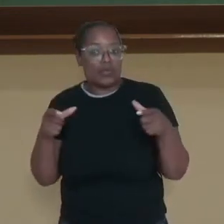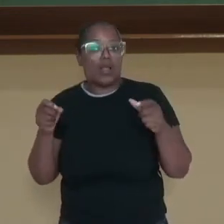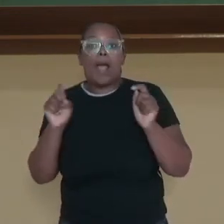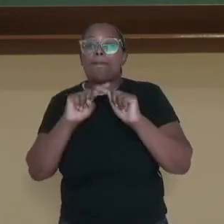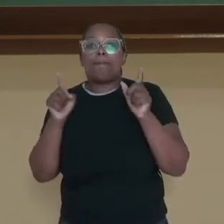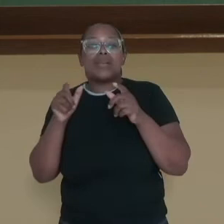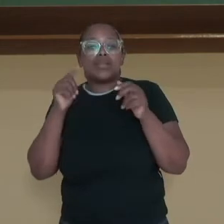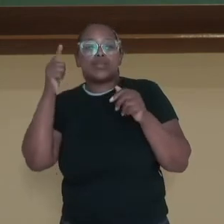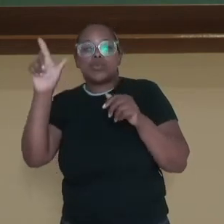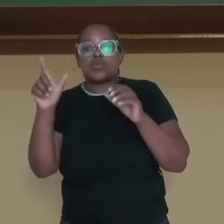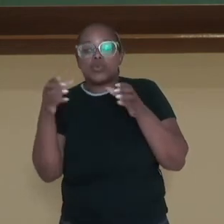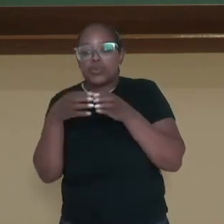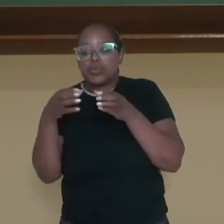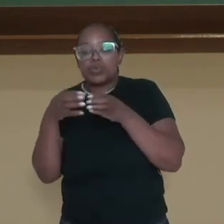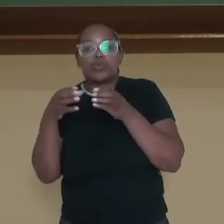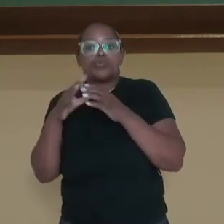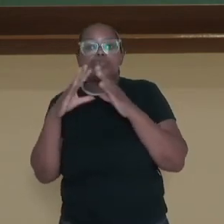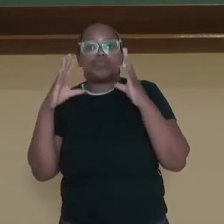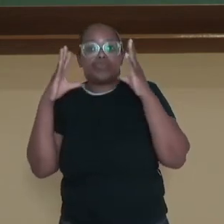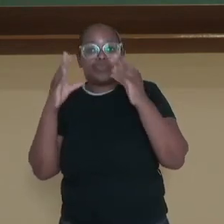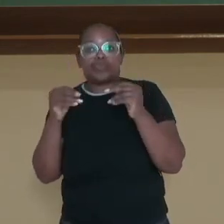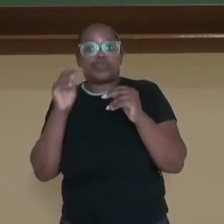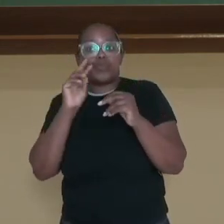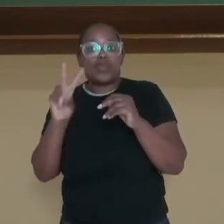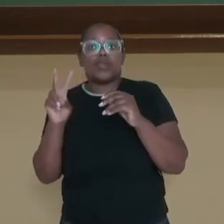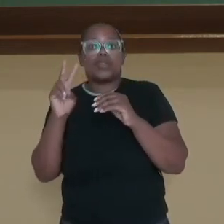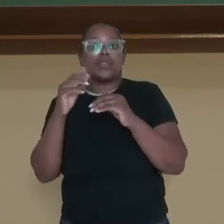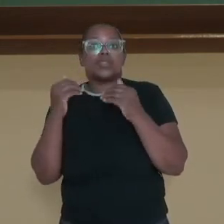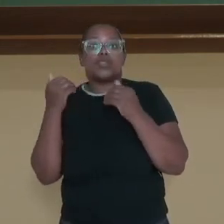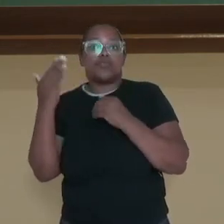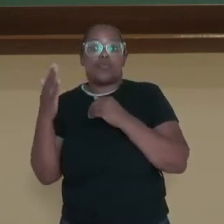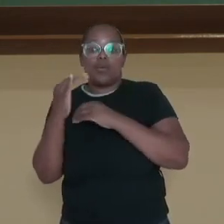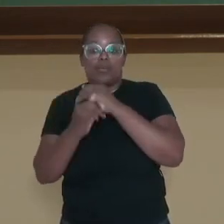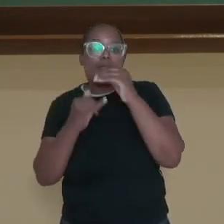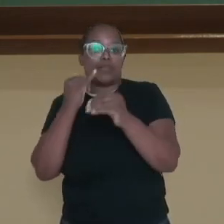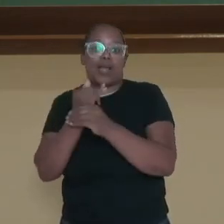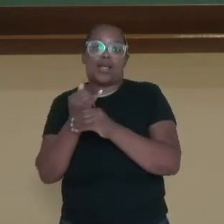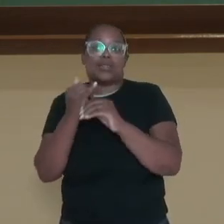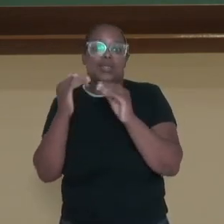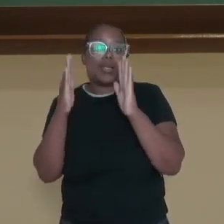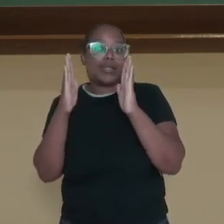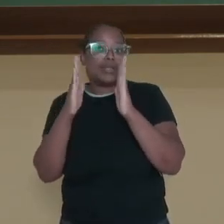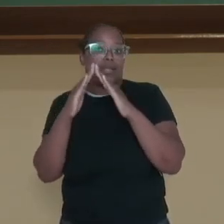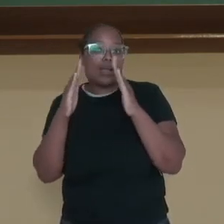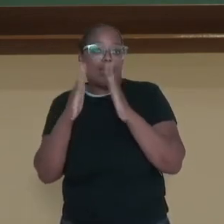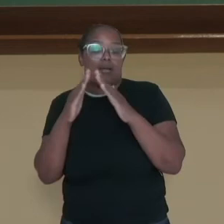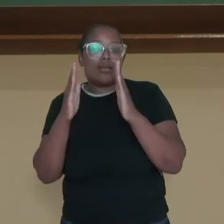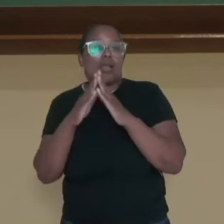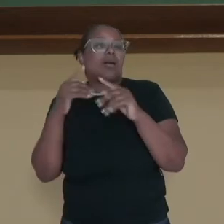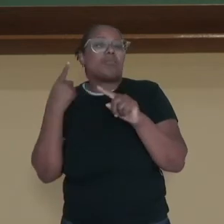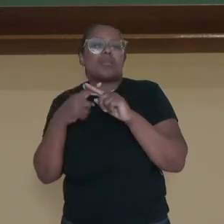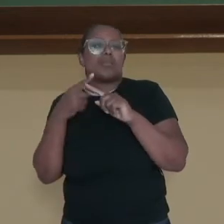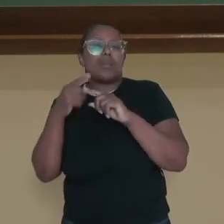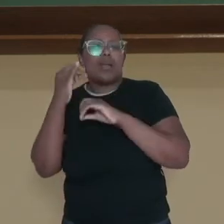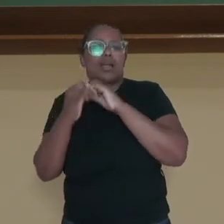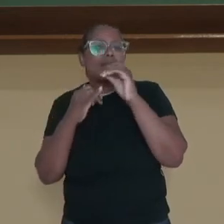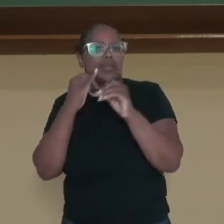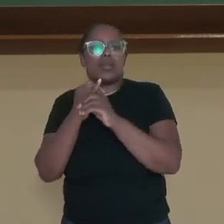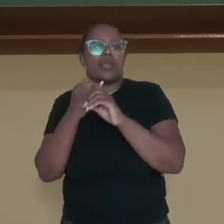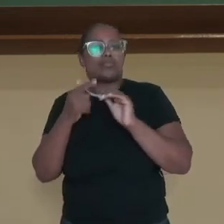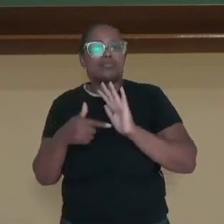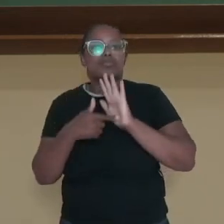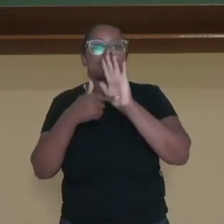grande maioria estava assistindo todo aquele evento de forma online, né? Então, a internet é que permitiu